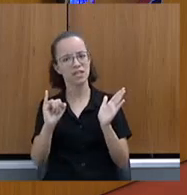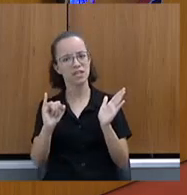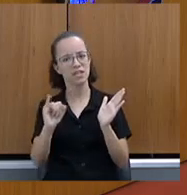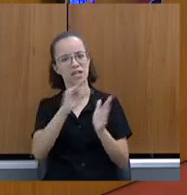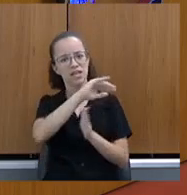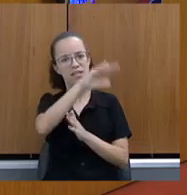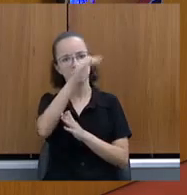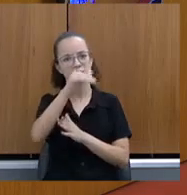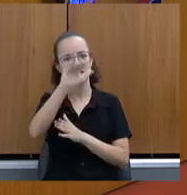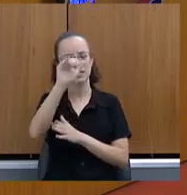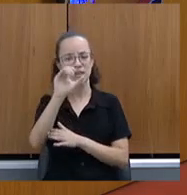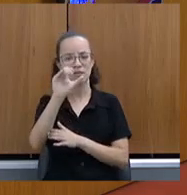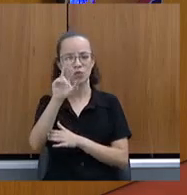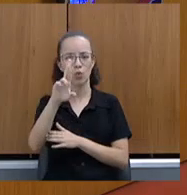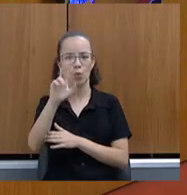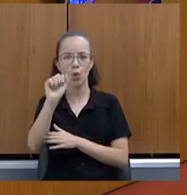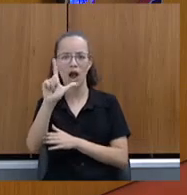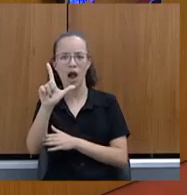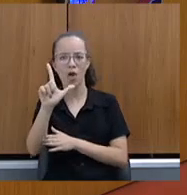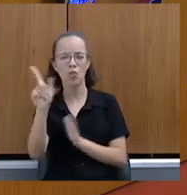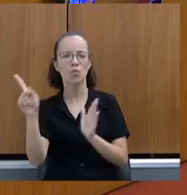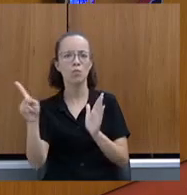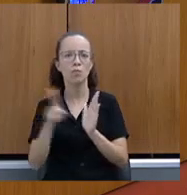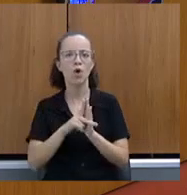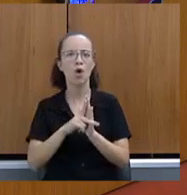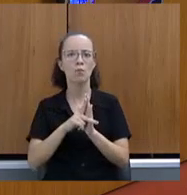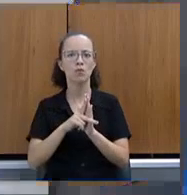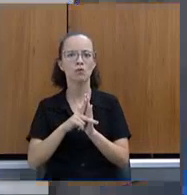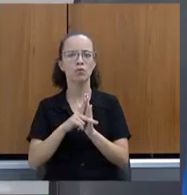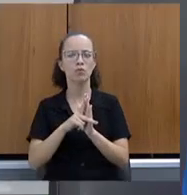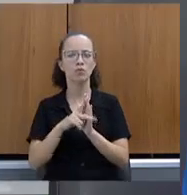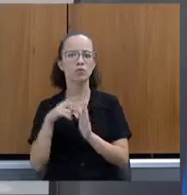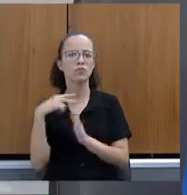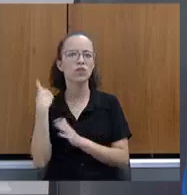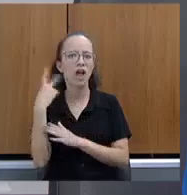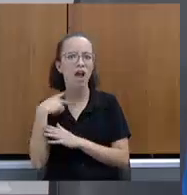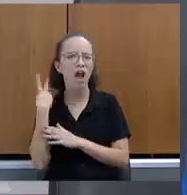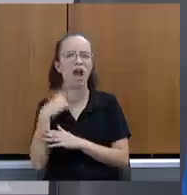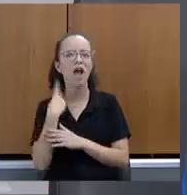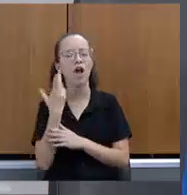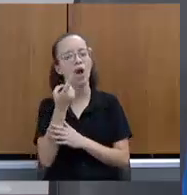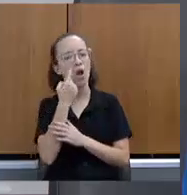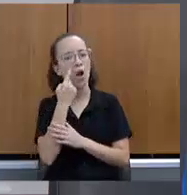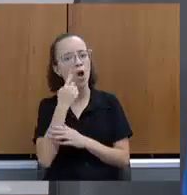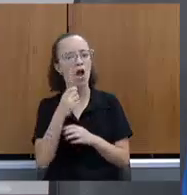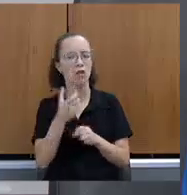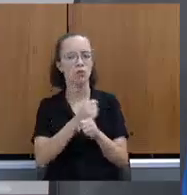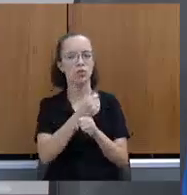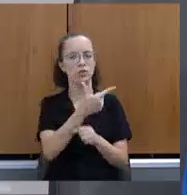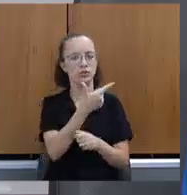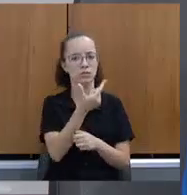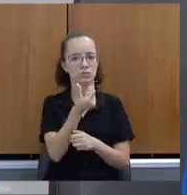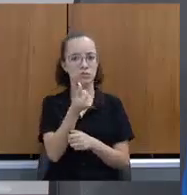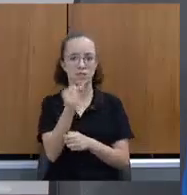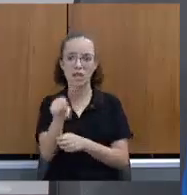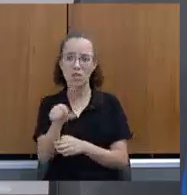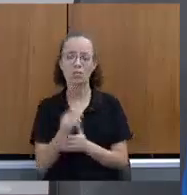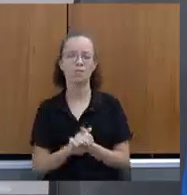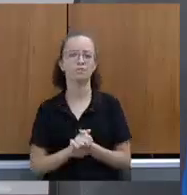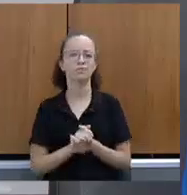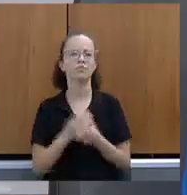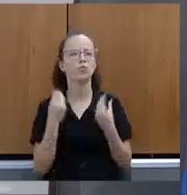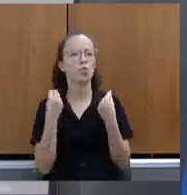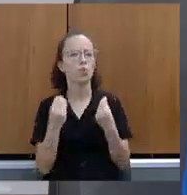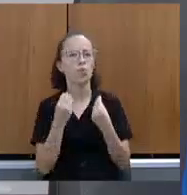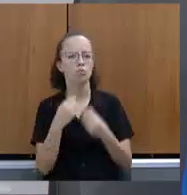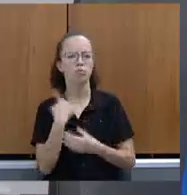Serra do Curral da Câmara Municipal de Belo Horizonte tá datado o relatório final tá aqui 19 de Fevereiro de 2019 Então como